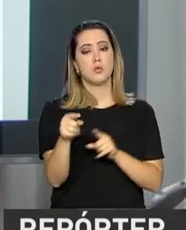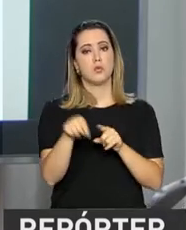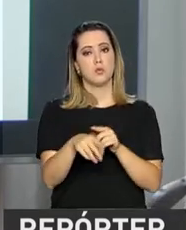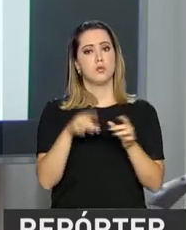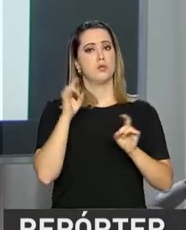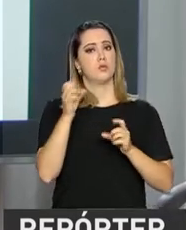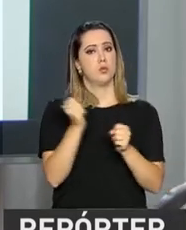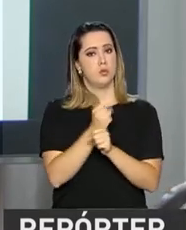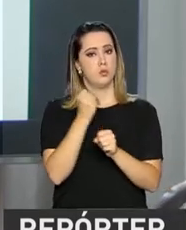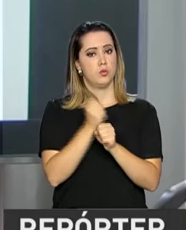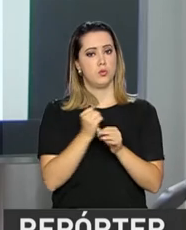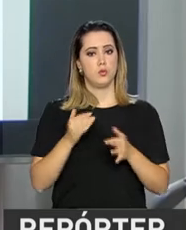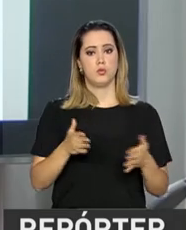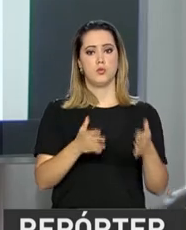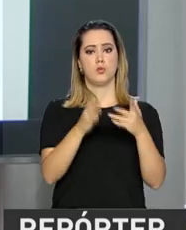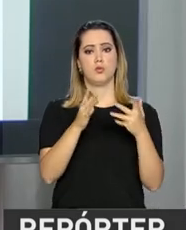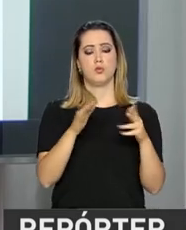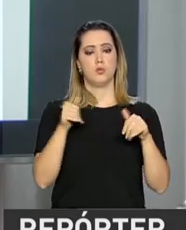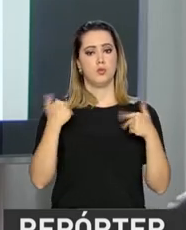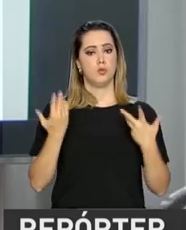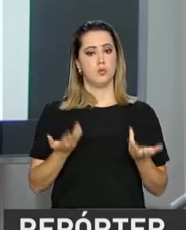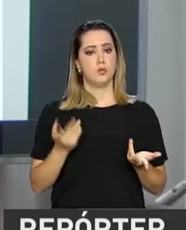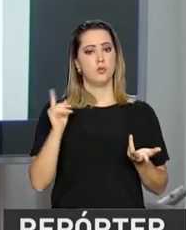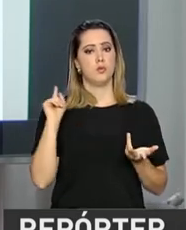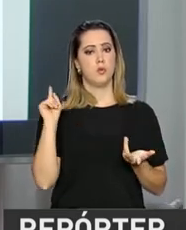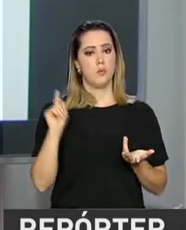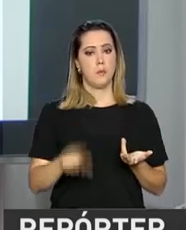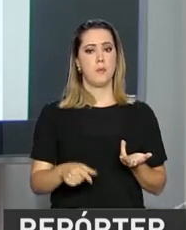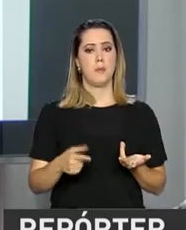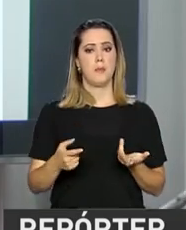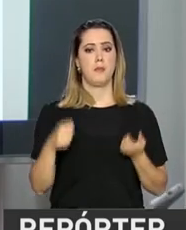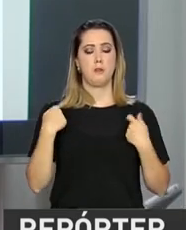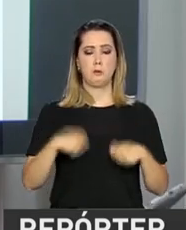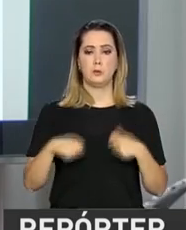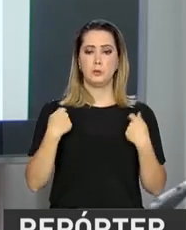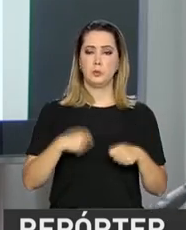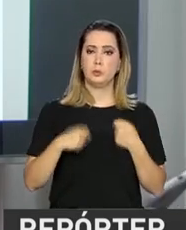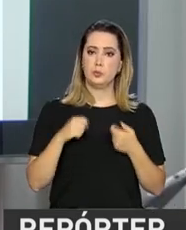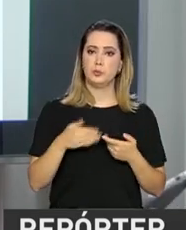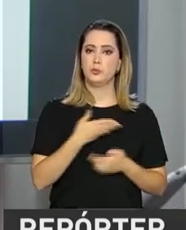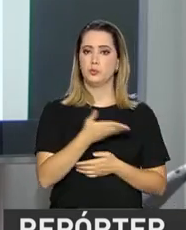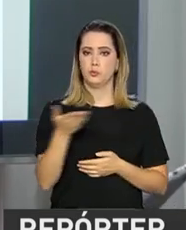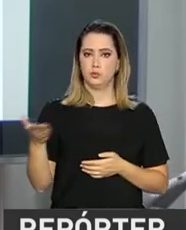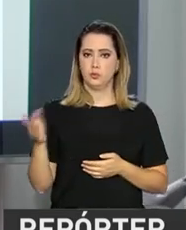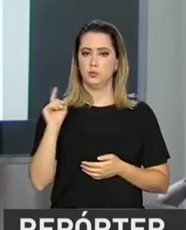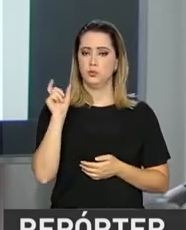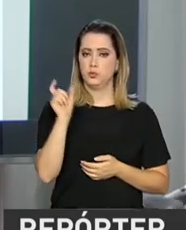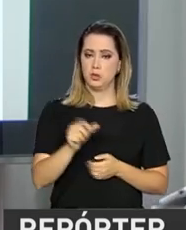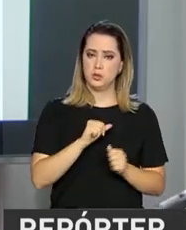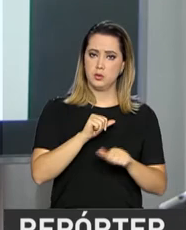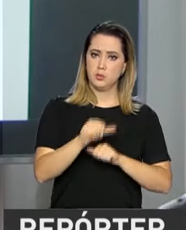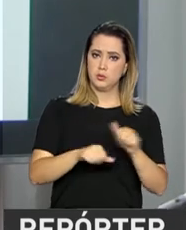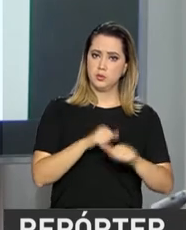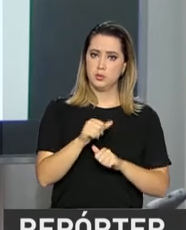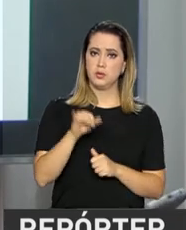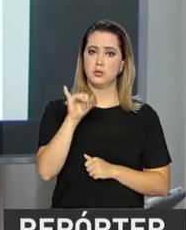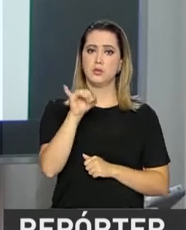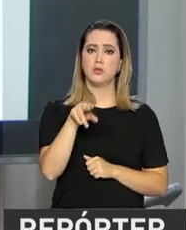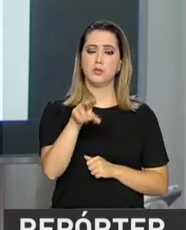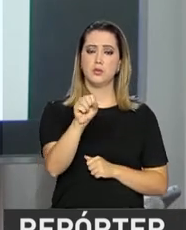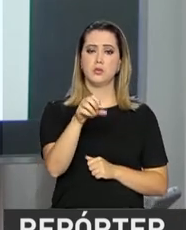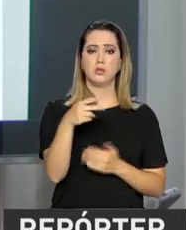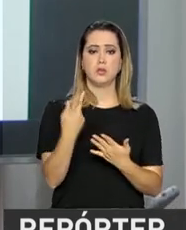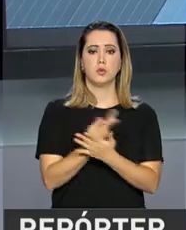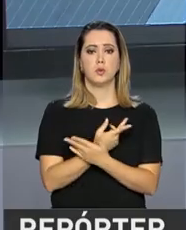infraestrutura então é é preciso que esses essa mudança previdenciária seja feita nos